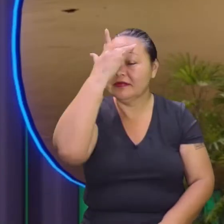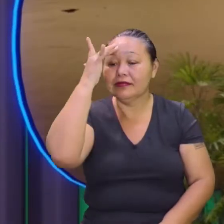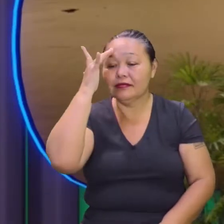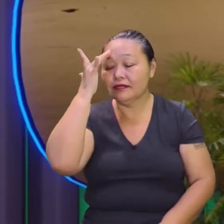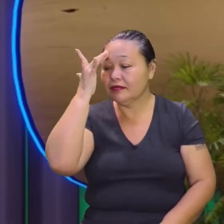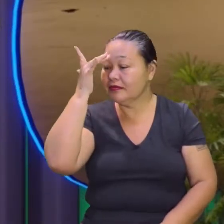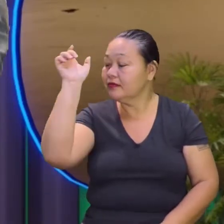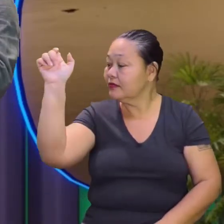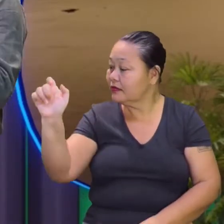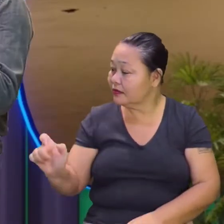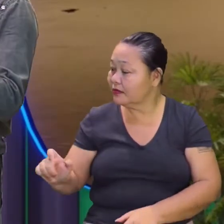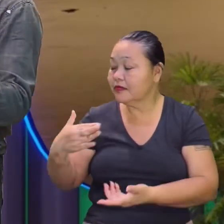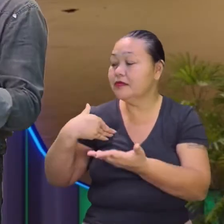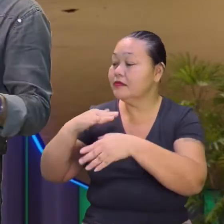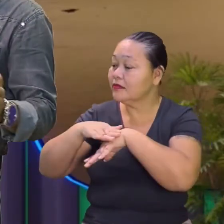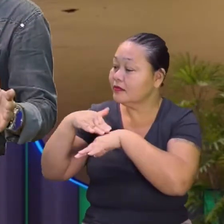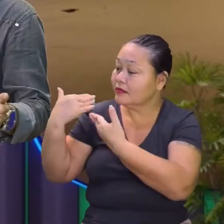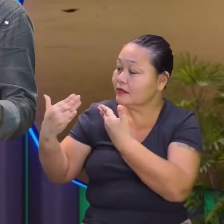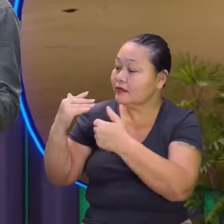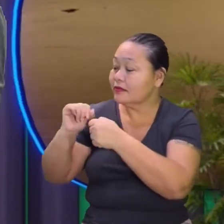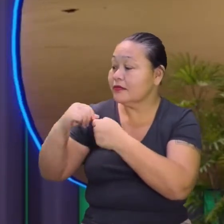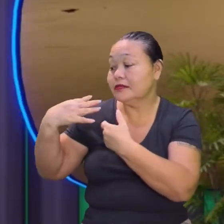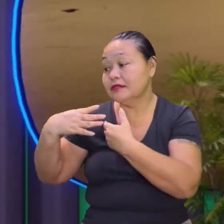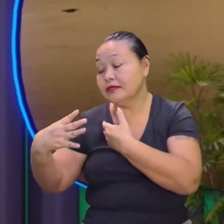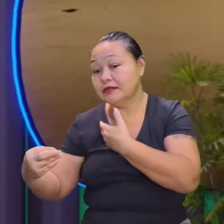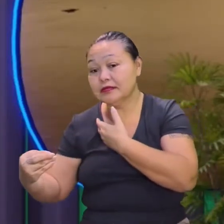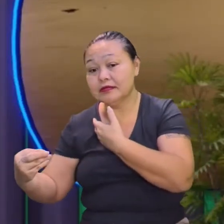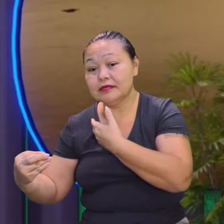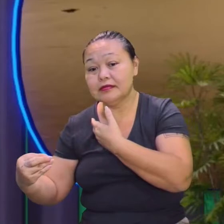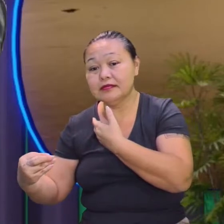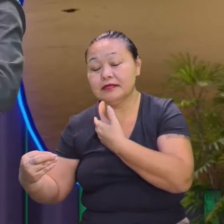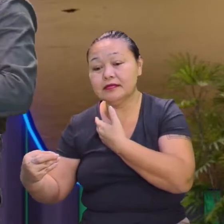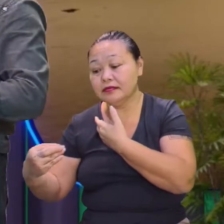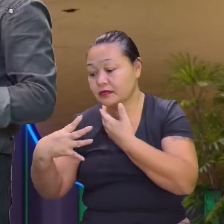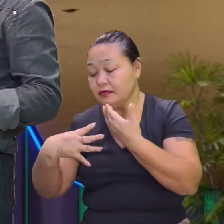o agricultor estava lá conversando com a gente, mas aí foi o filho dele lá e colocou